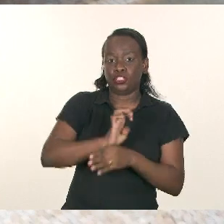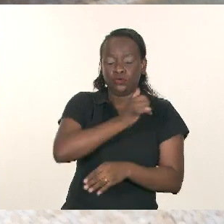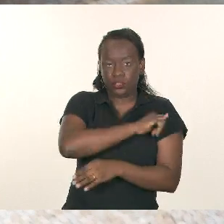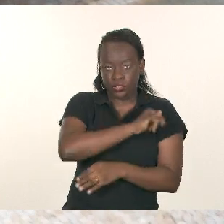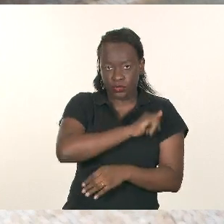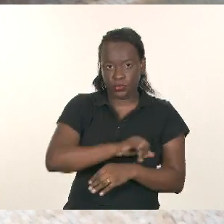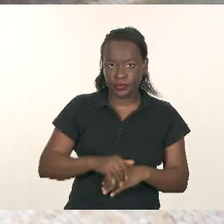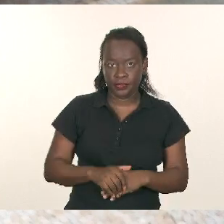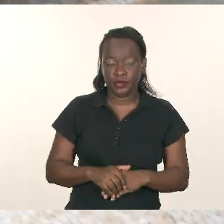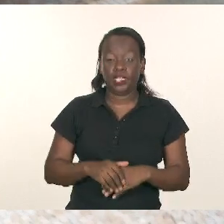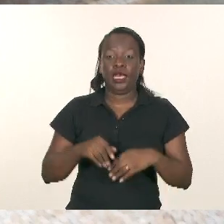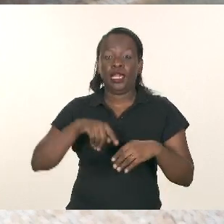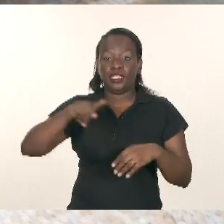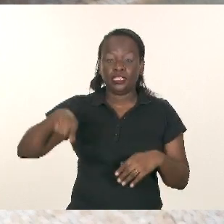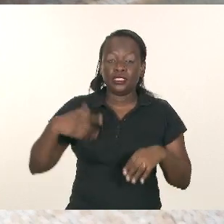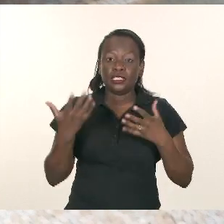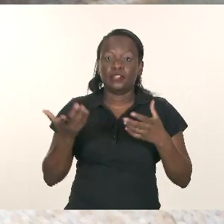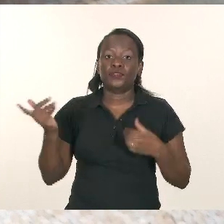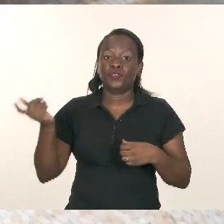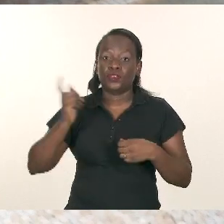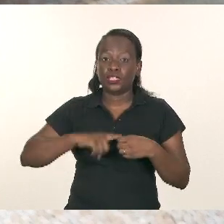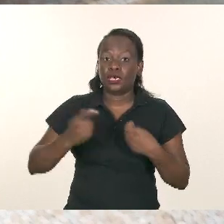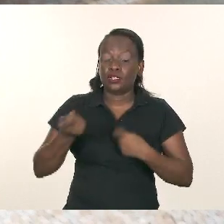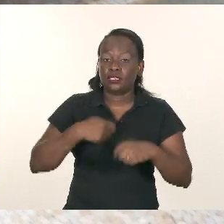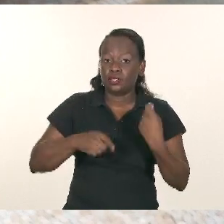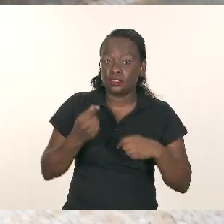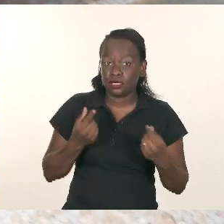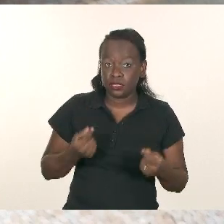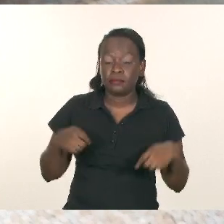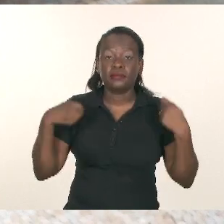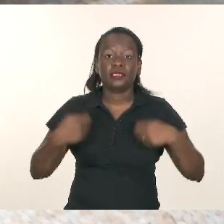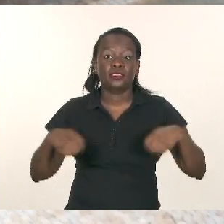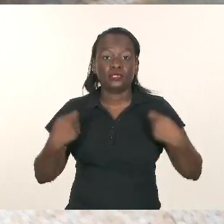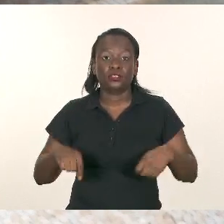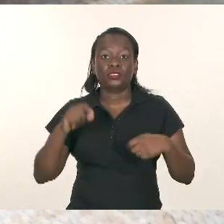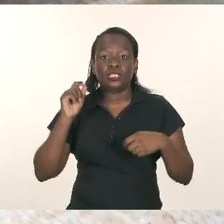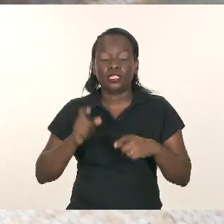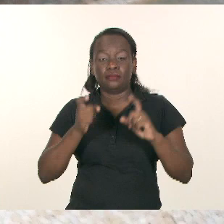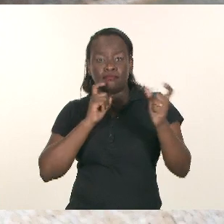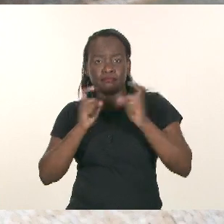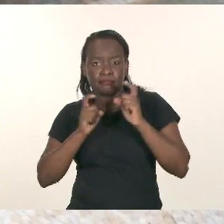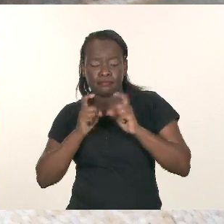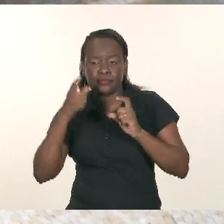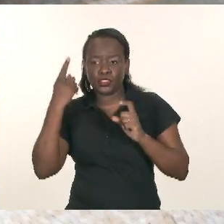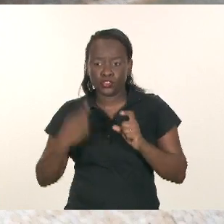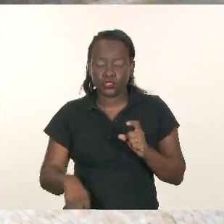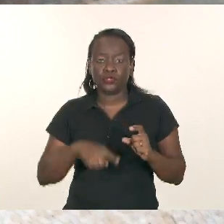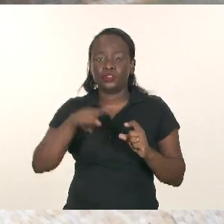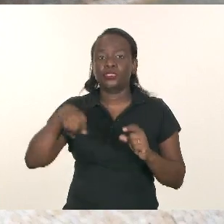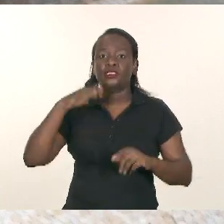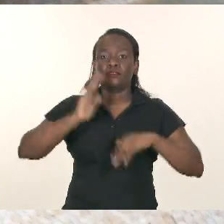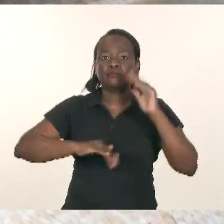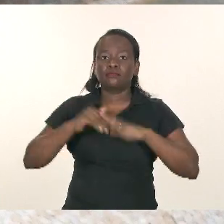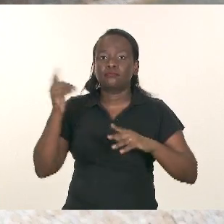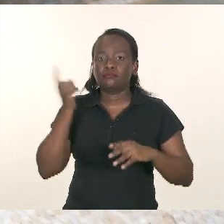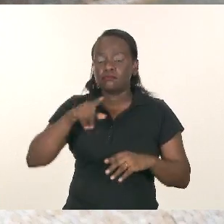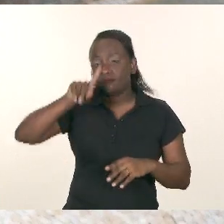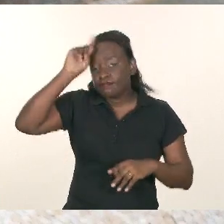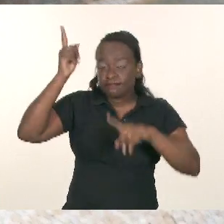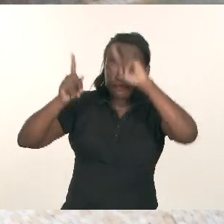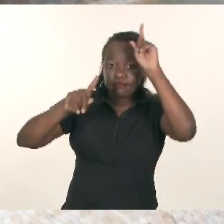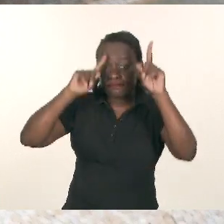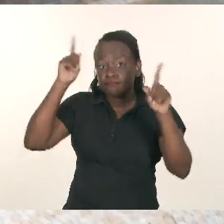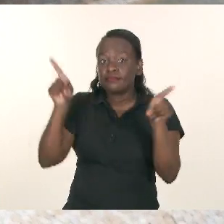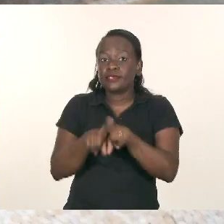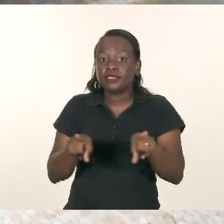Janeiro. Para a gente recuperar a nossa economia, a gente precisa rediscutir a nossa capacidade inventiva,